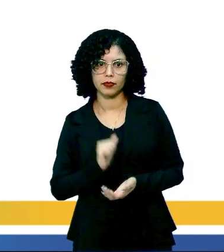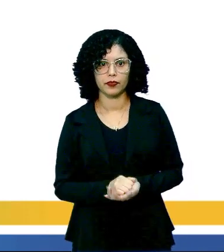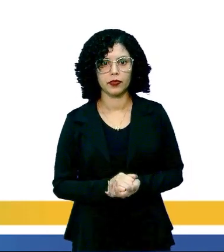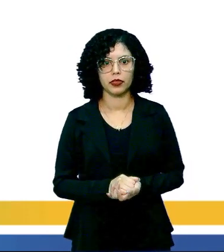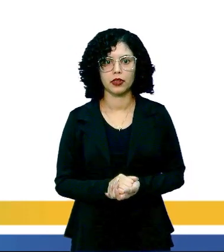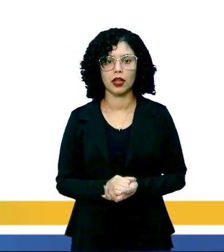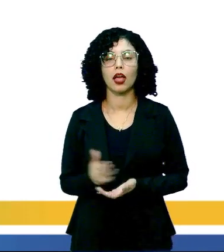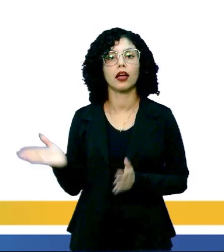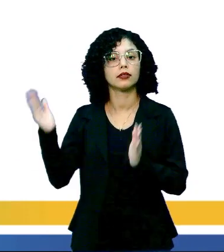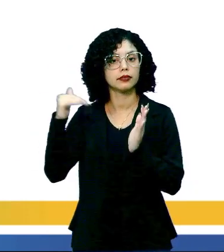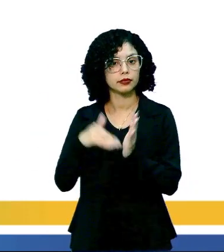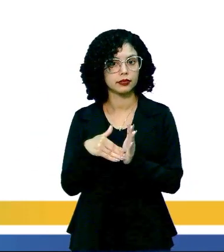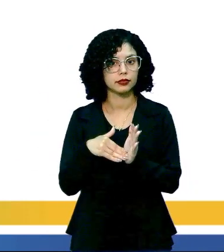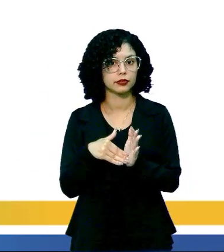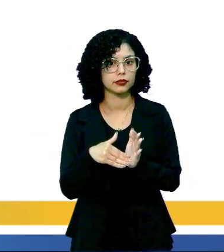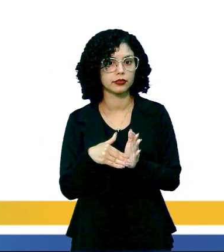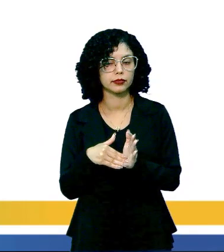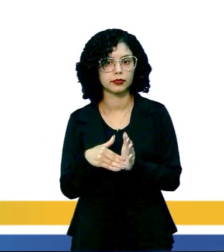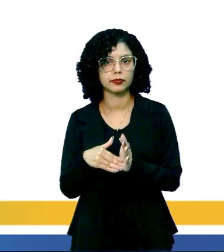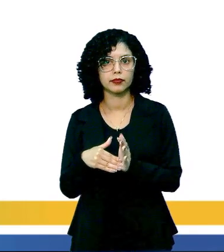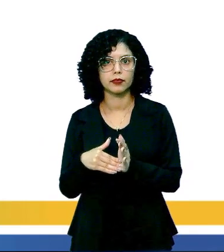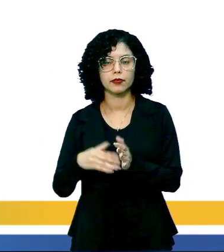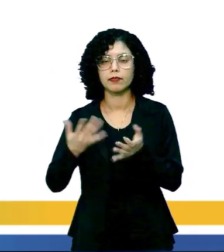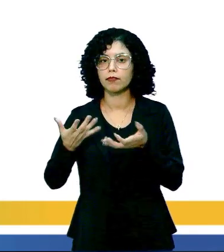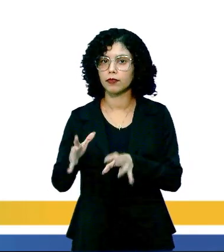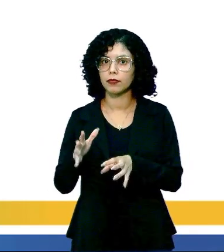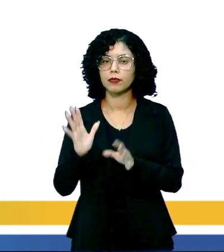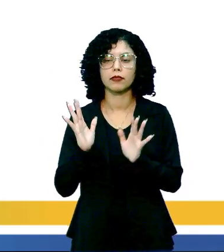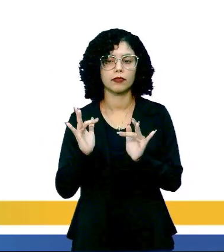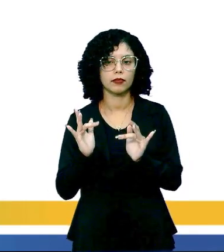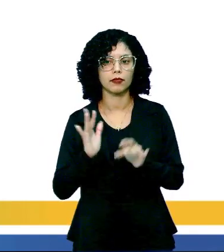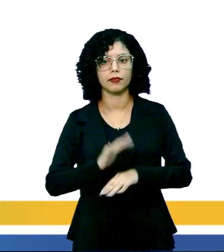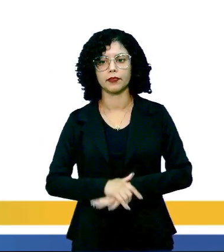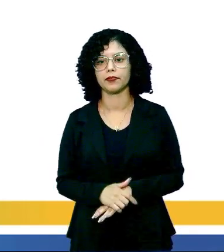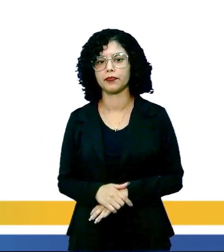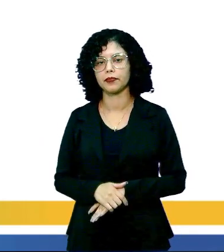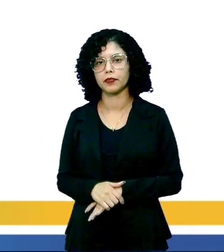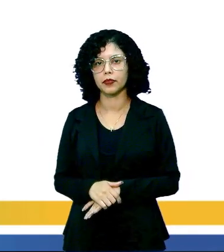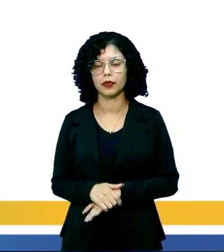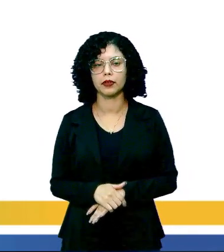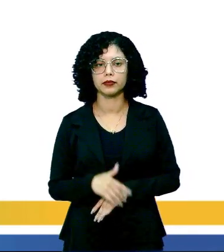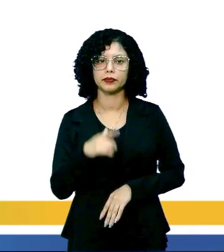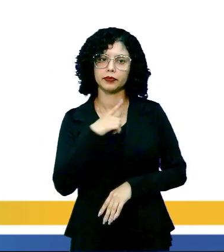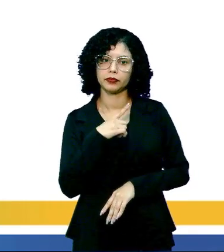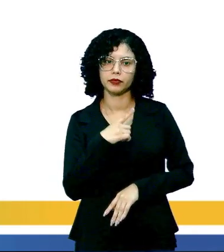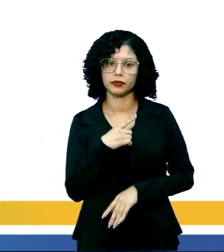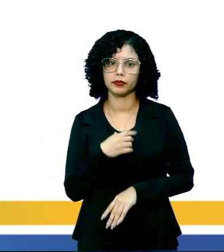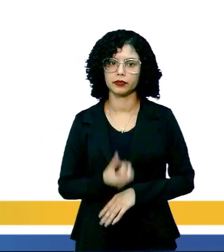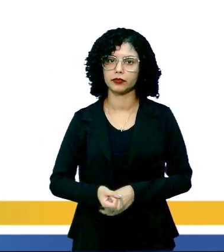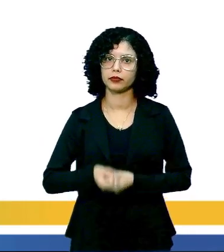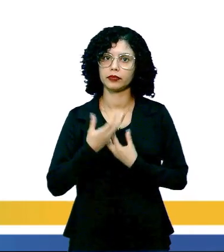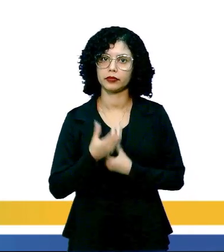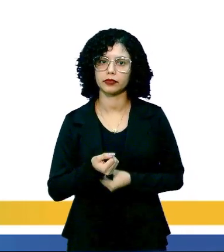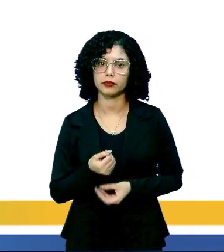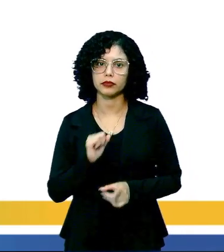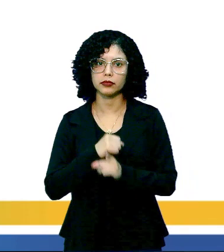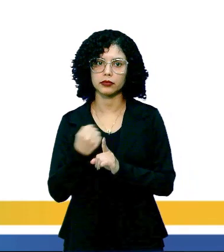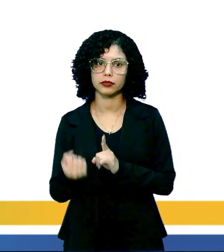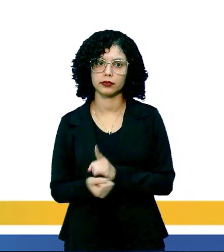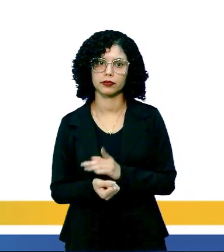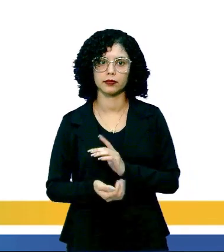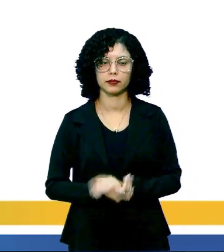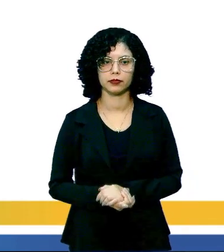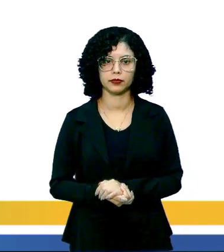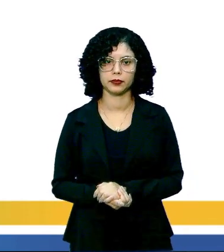tísica e até se acanhava de namorar. Então, a gente tem aí um poema